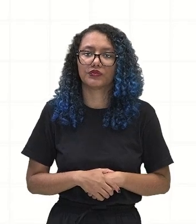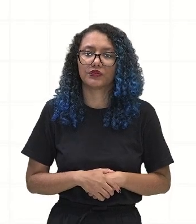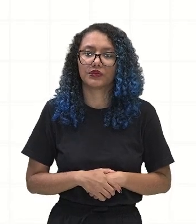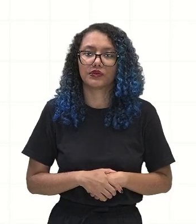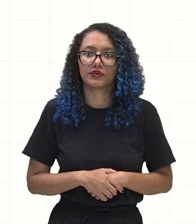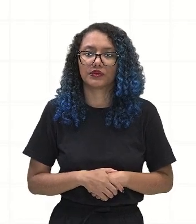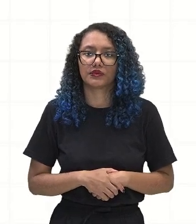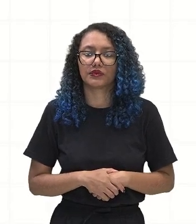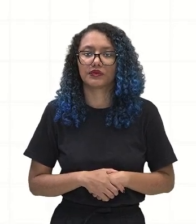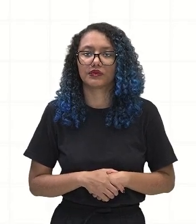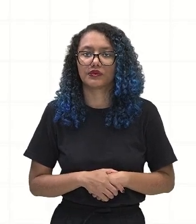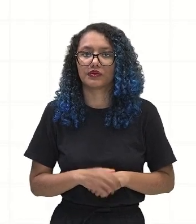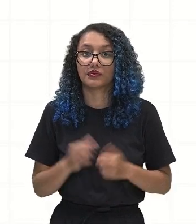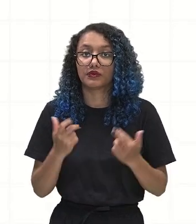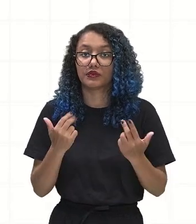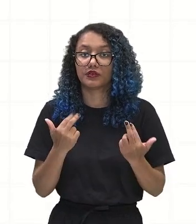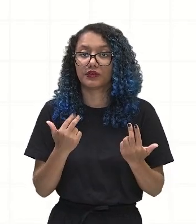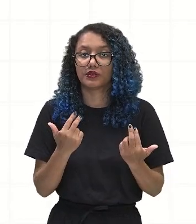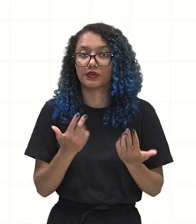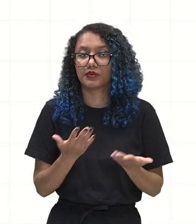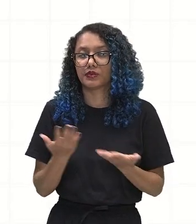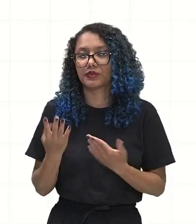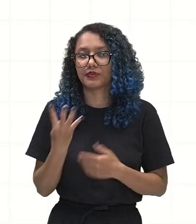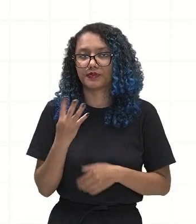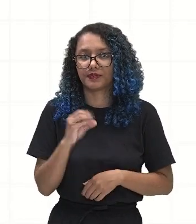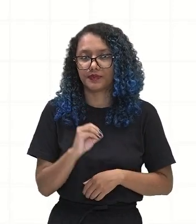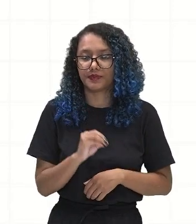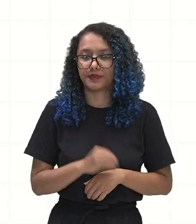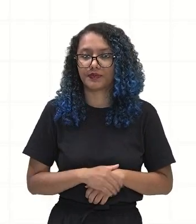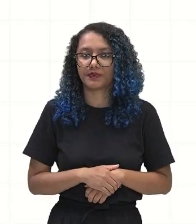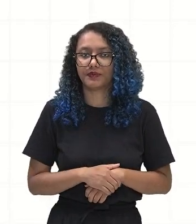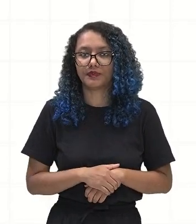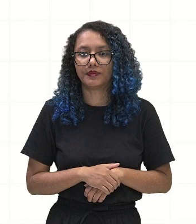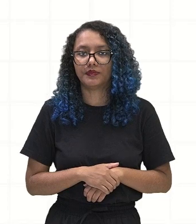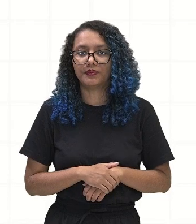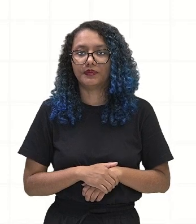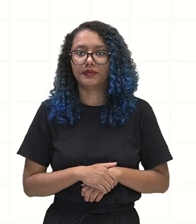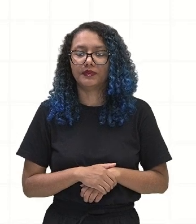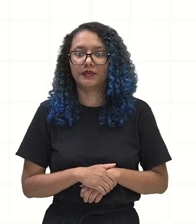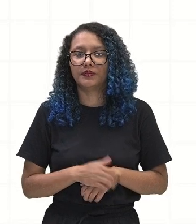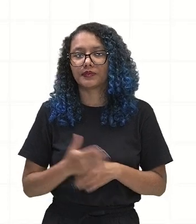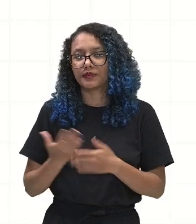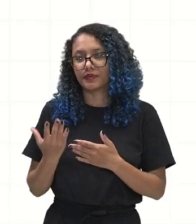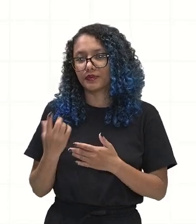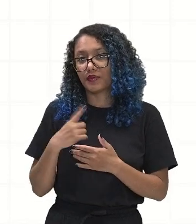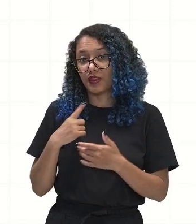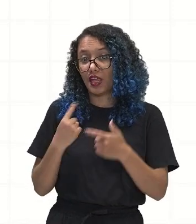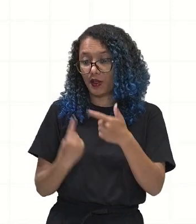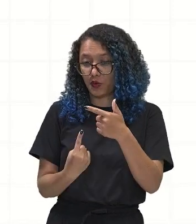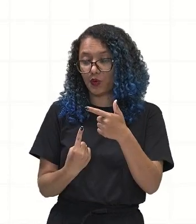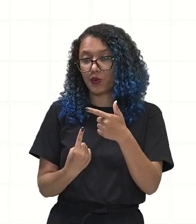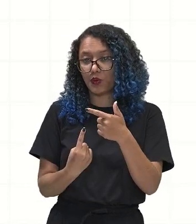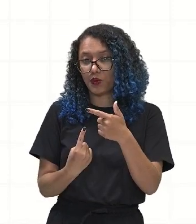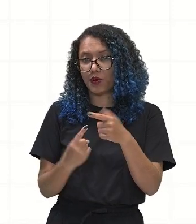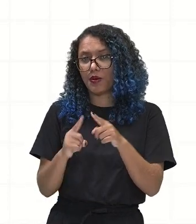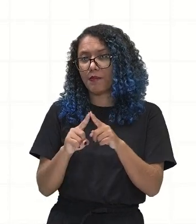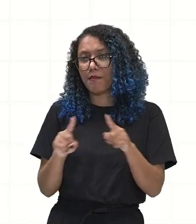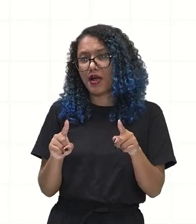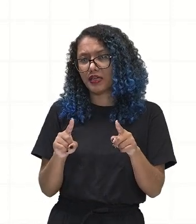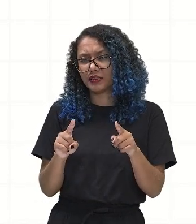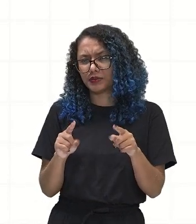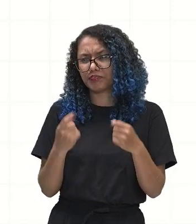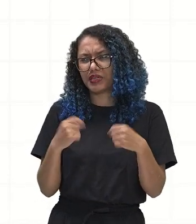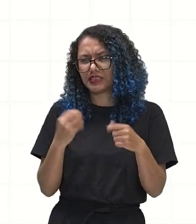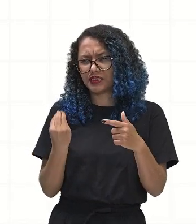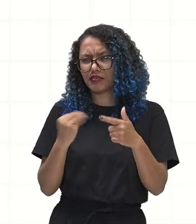Isso vai dar 2 vezes 20, 40. Olha, o 1 aqui, precisa colocar esse 1 no denominador? Não,